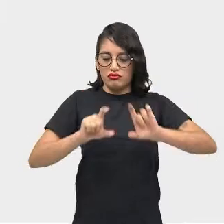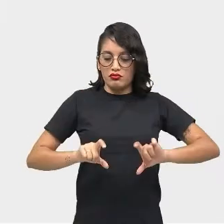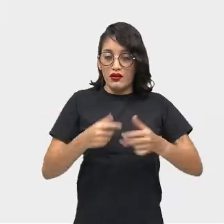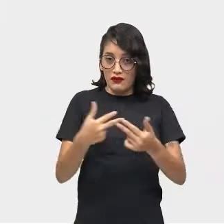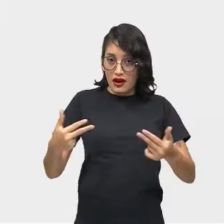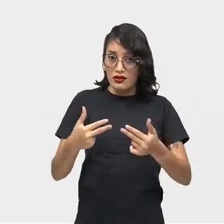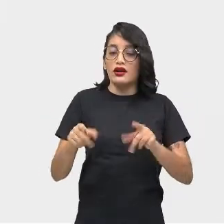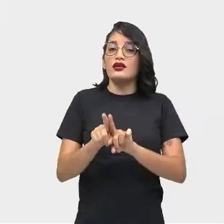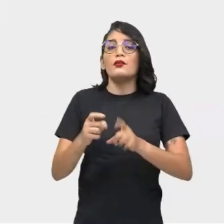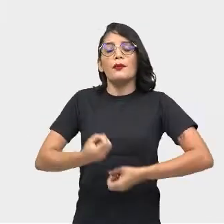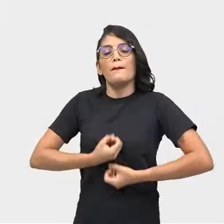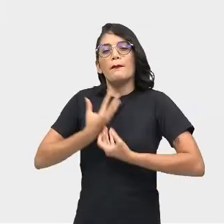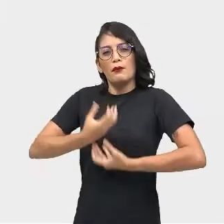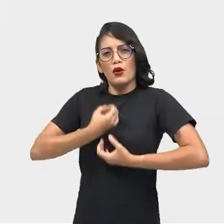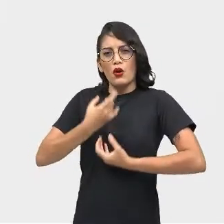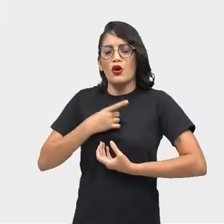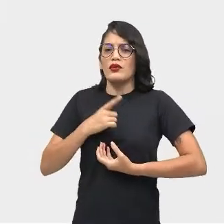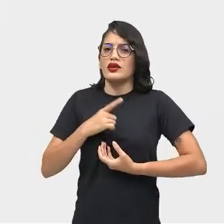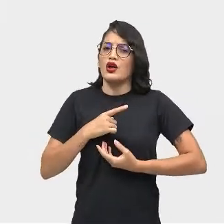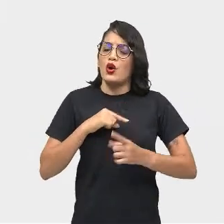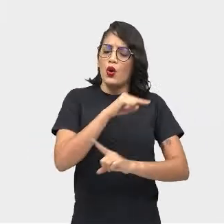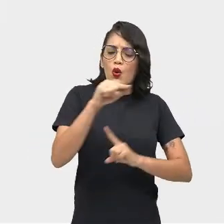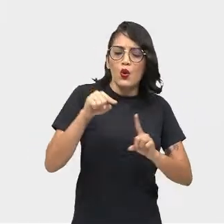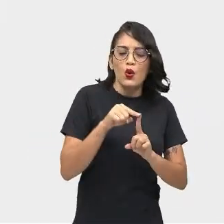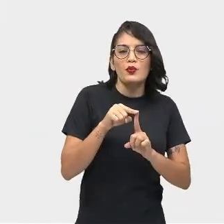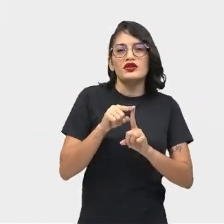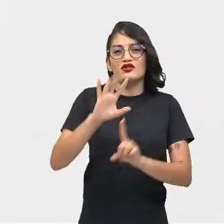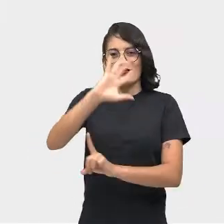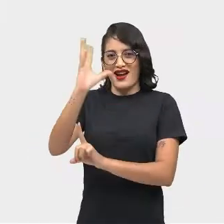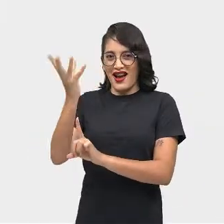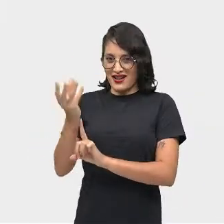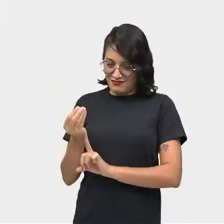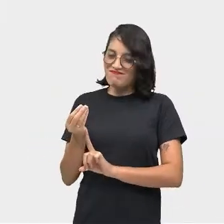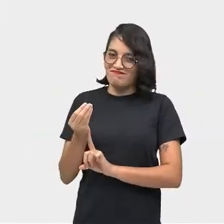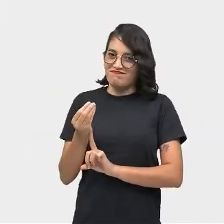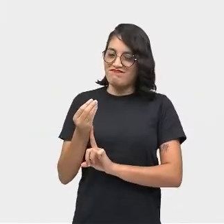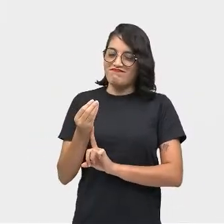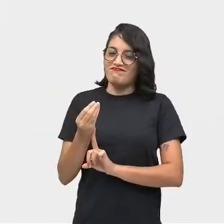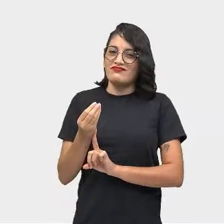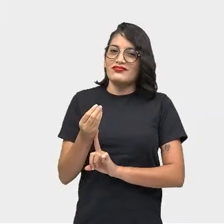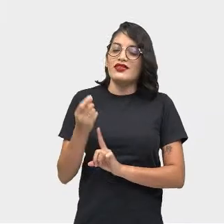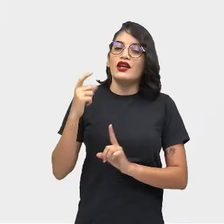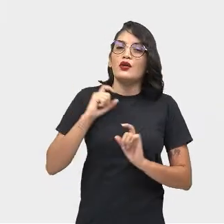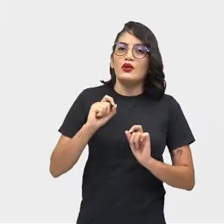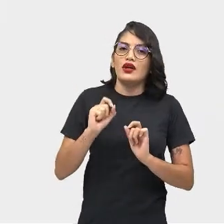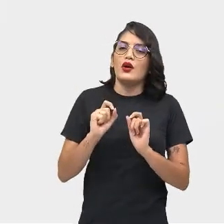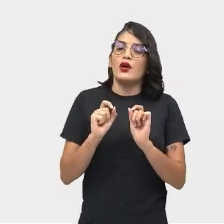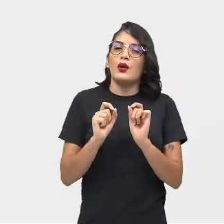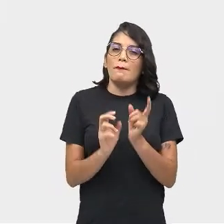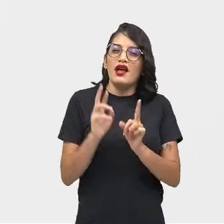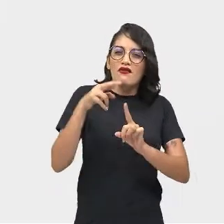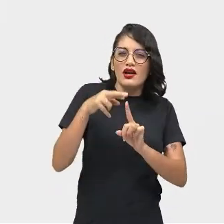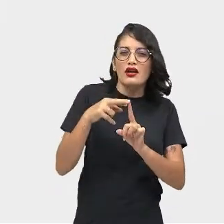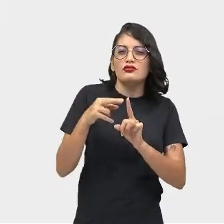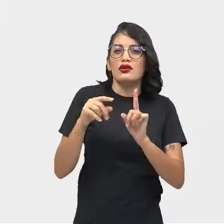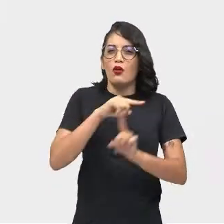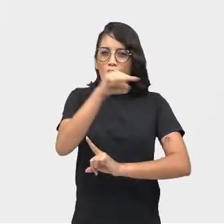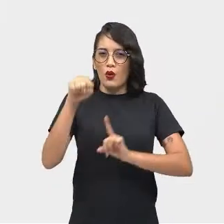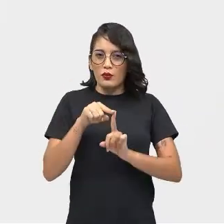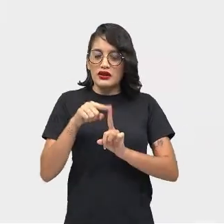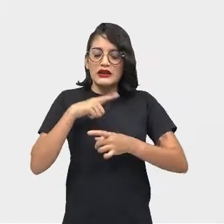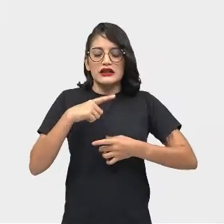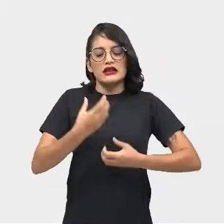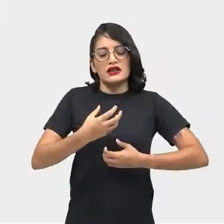que o poema tem um fim artístico. Ele tem uma intenção de promover efeitos